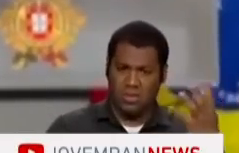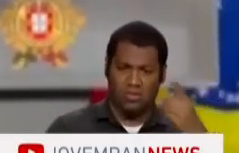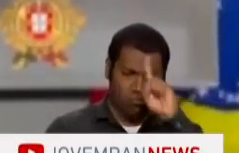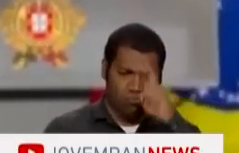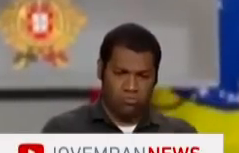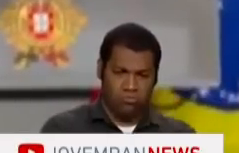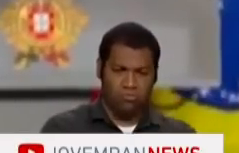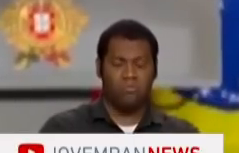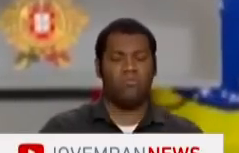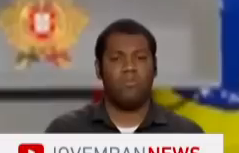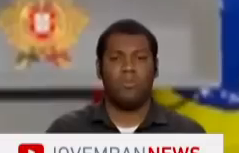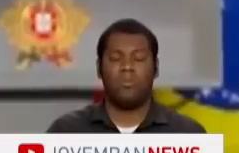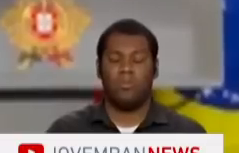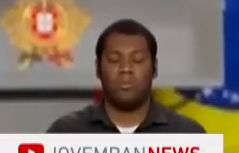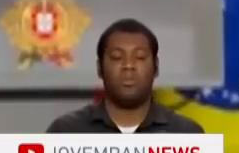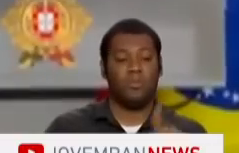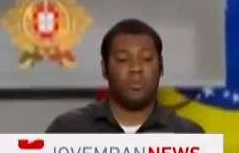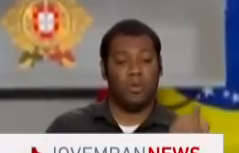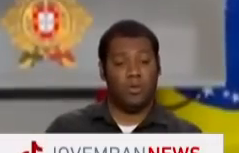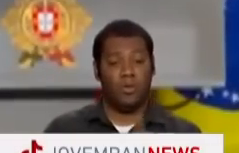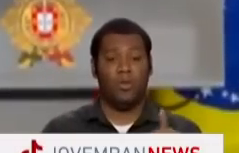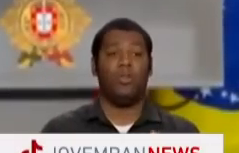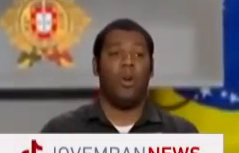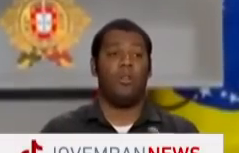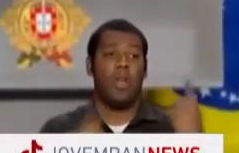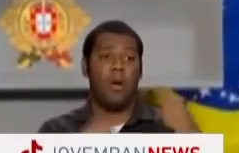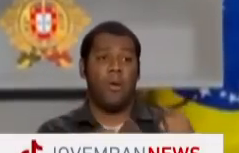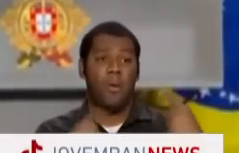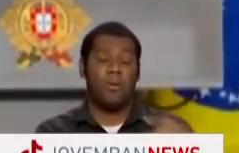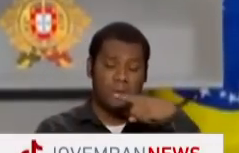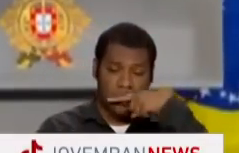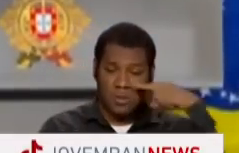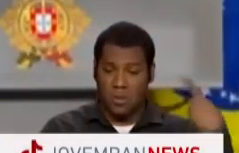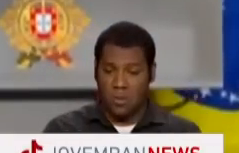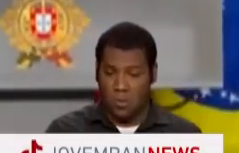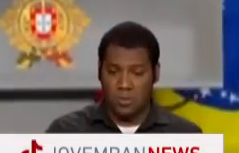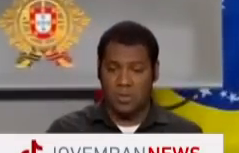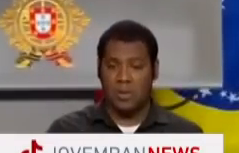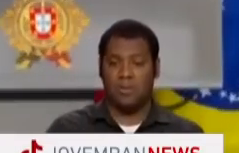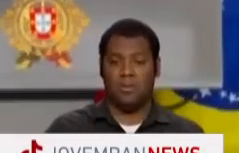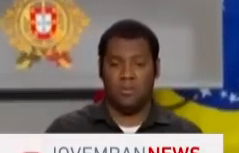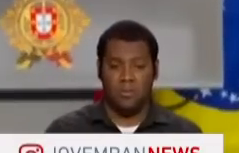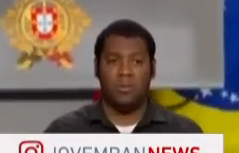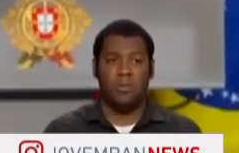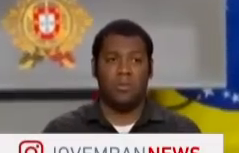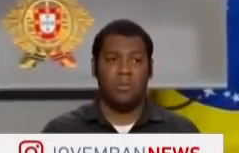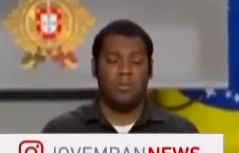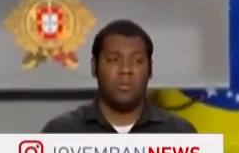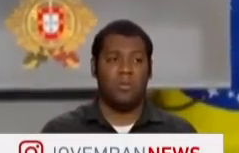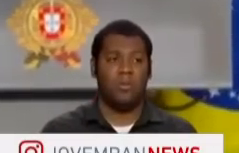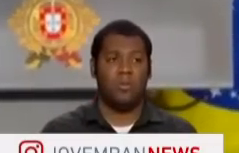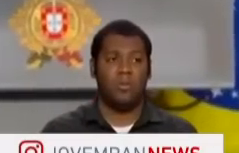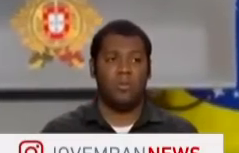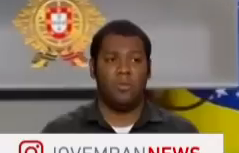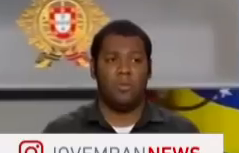língua portuguesa no mundo. Chico Buarque ganhou a premiação. Na época, o presidente aqui brasileiro era Jair Bolsonaro, que se negou